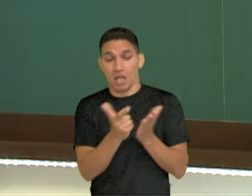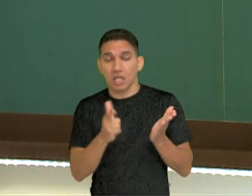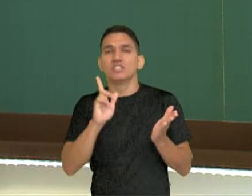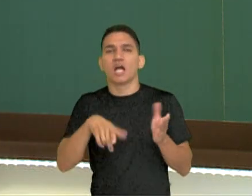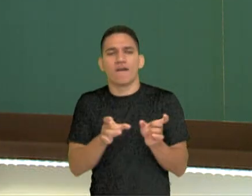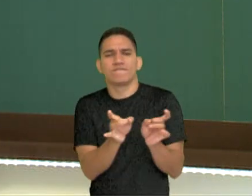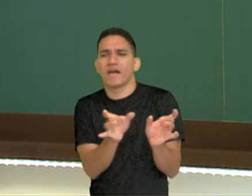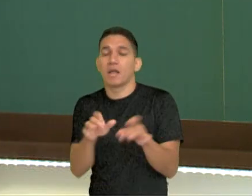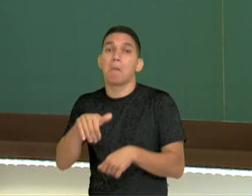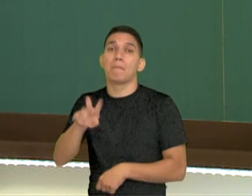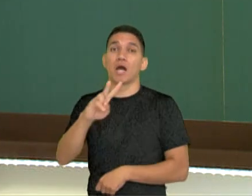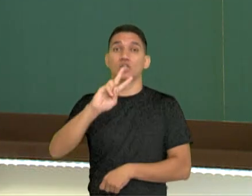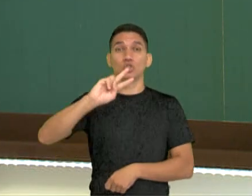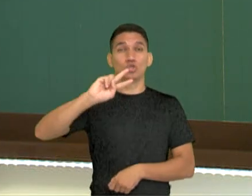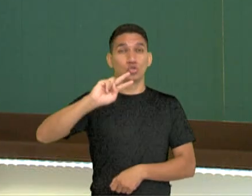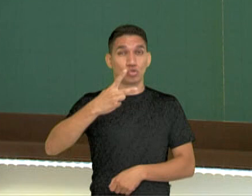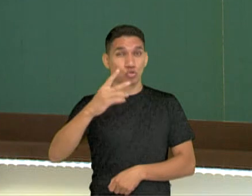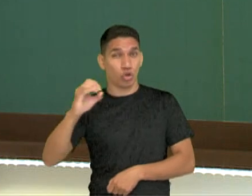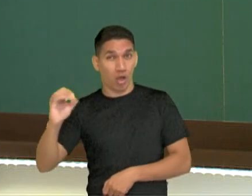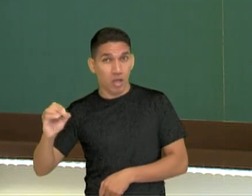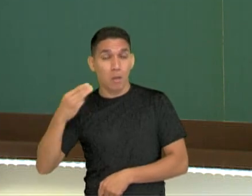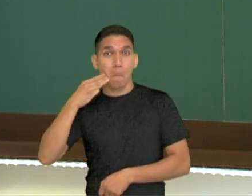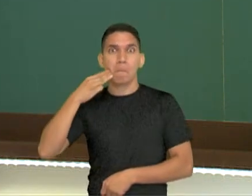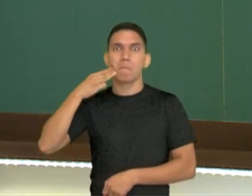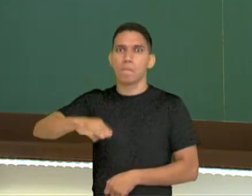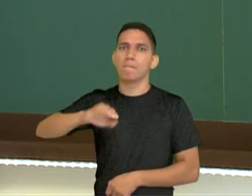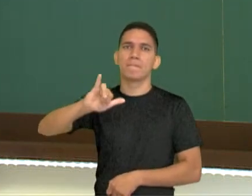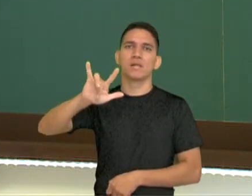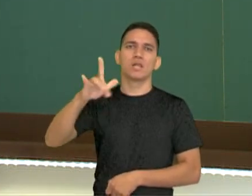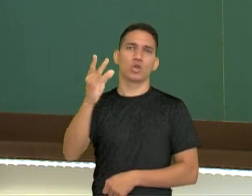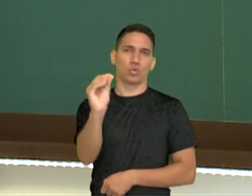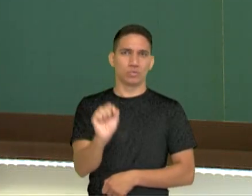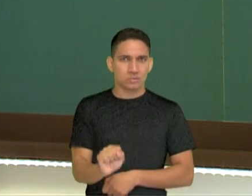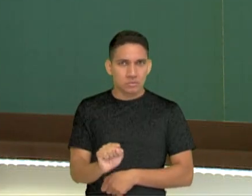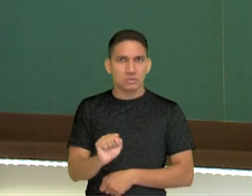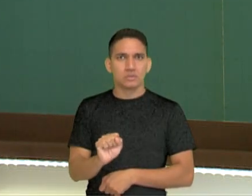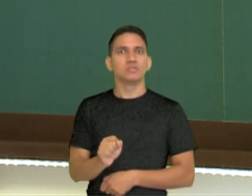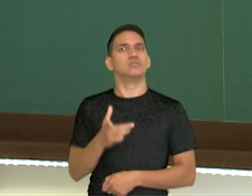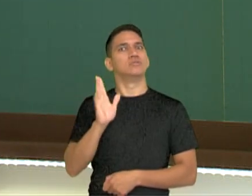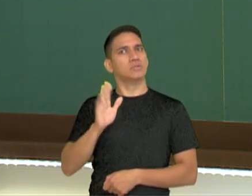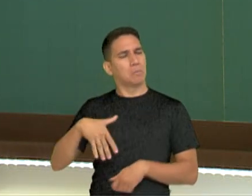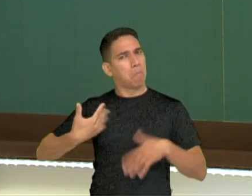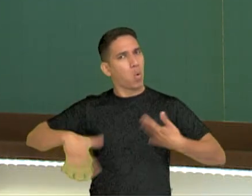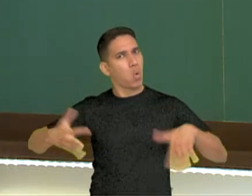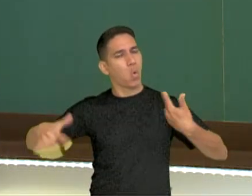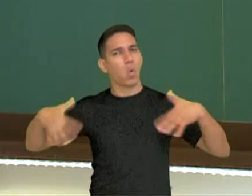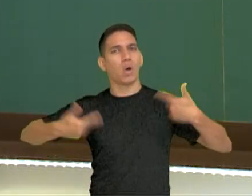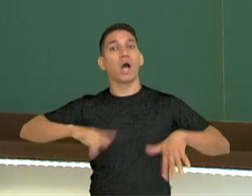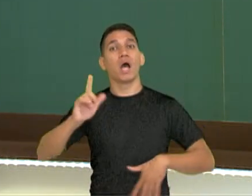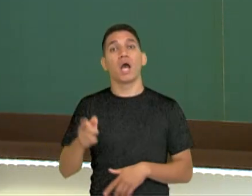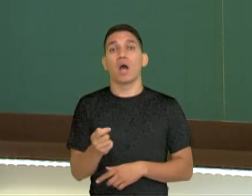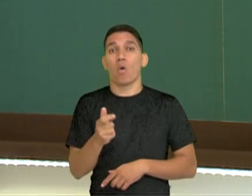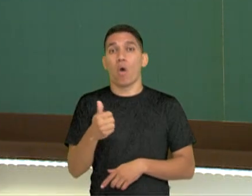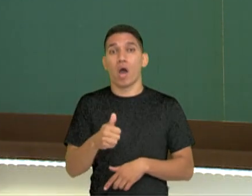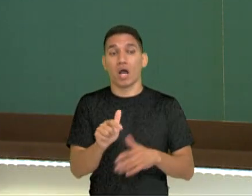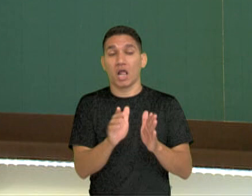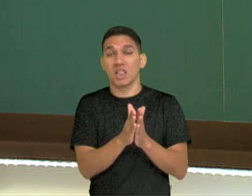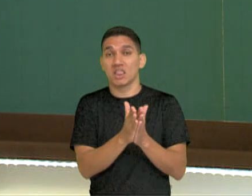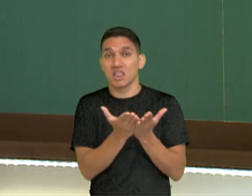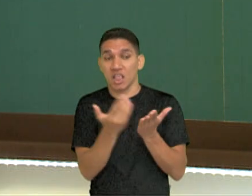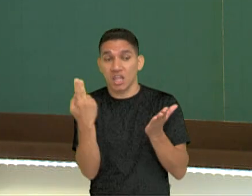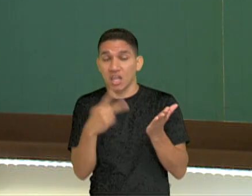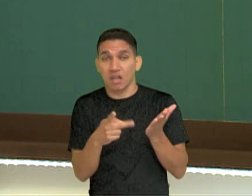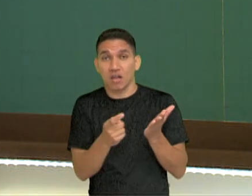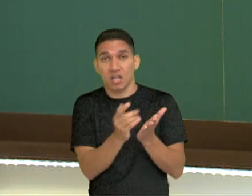de 200 milhões de cópias? É um número absurdo, né? É um dos livros mais vendidos no mundo todo.